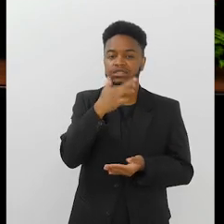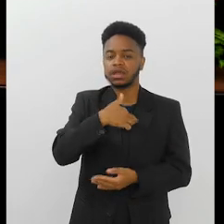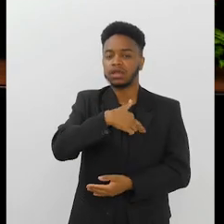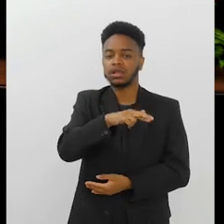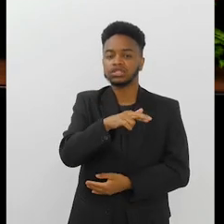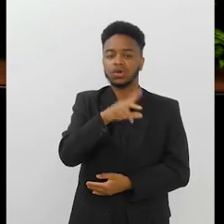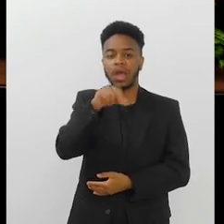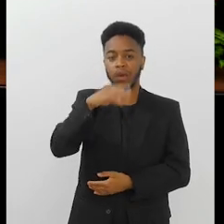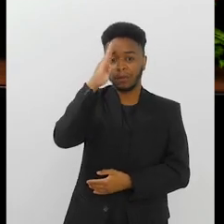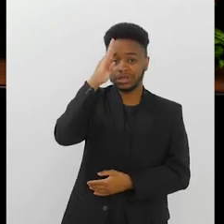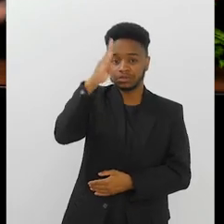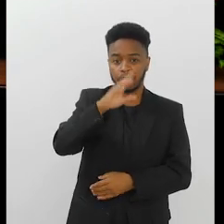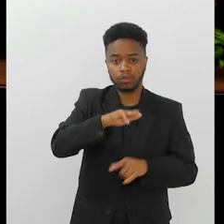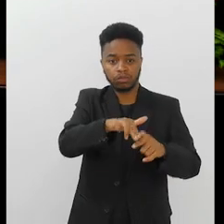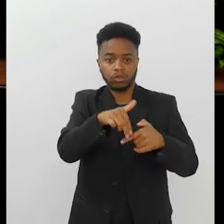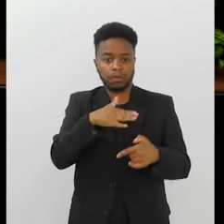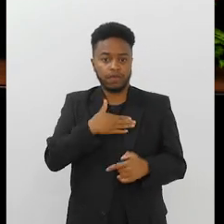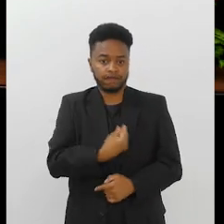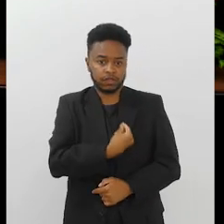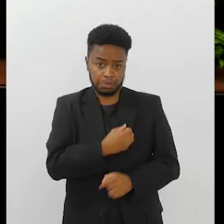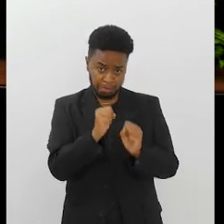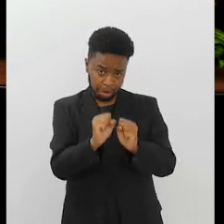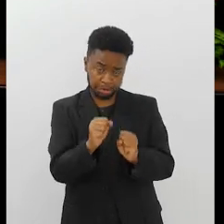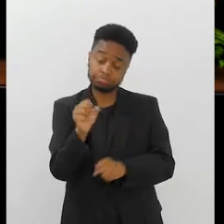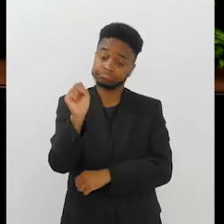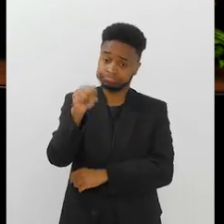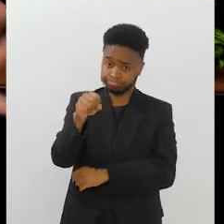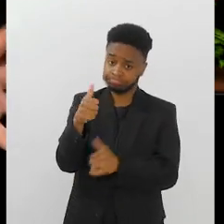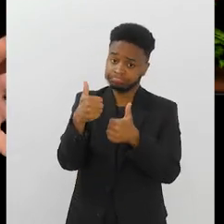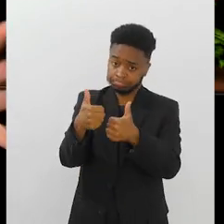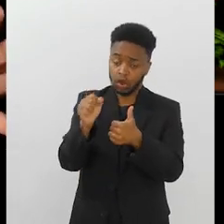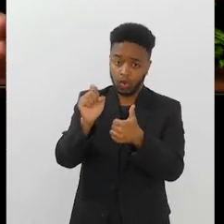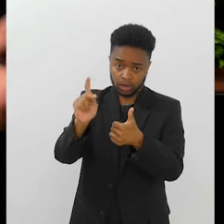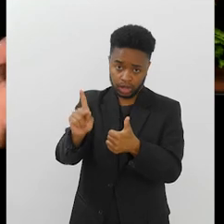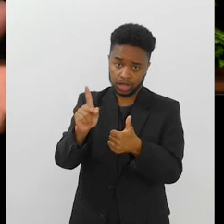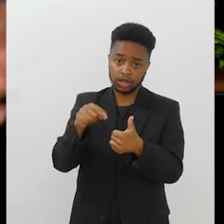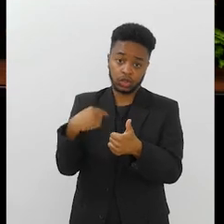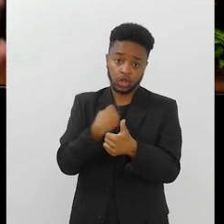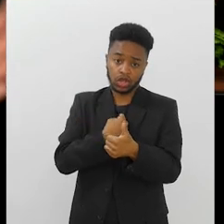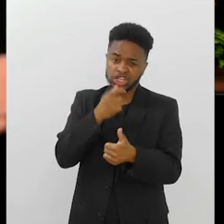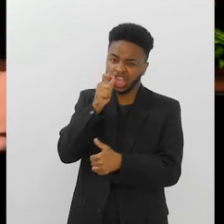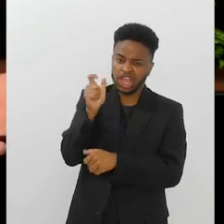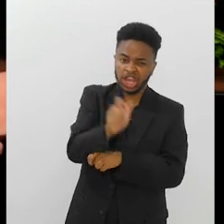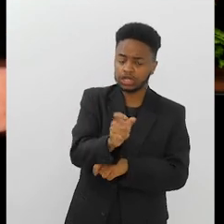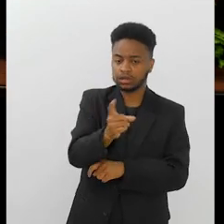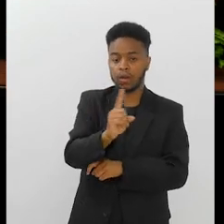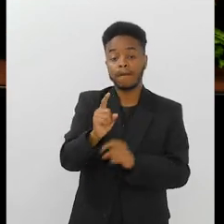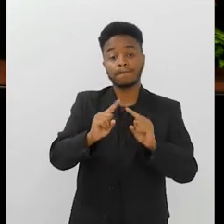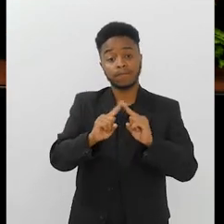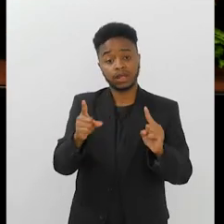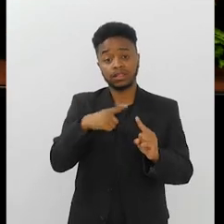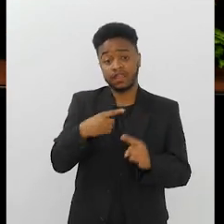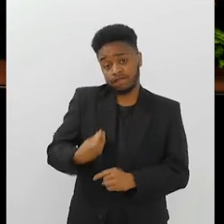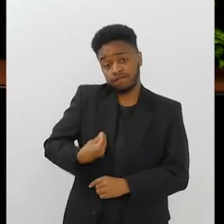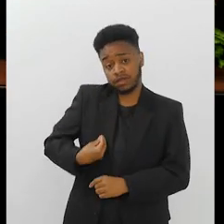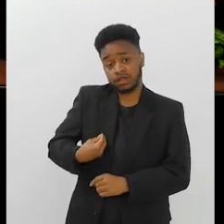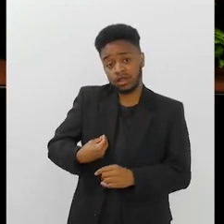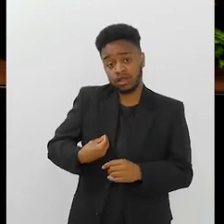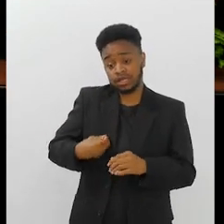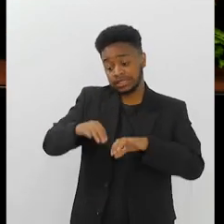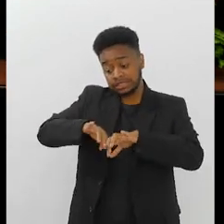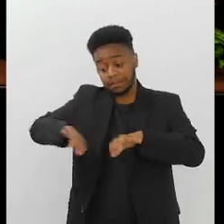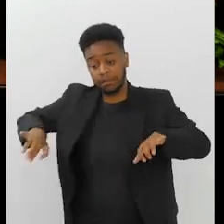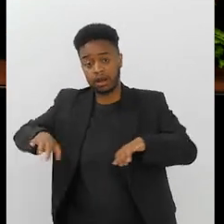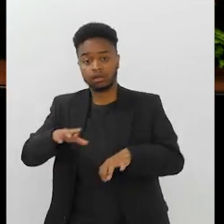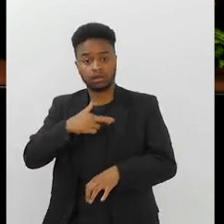a religião fosse o motivo central da sua vida pode ser pode ok a gente não vai criticar isso mas existe vida